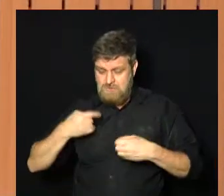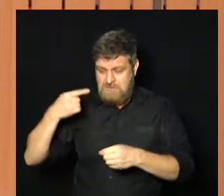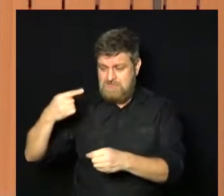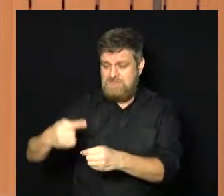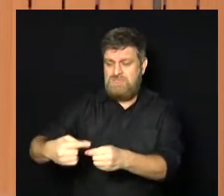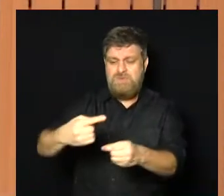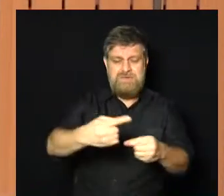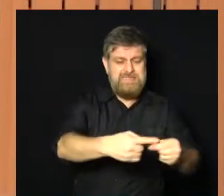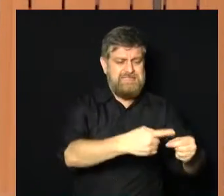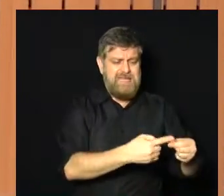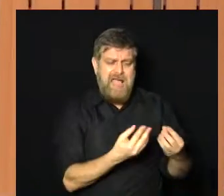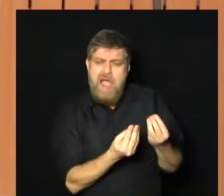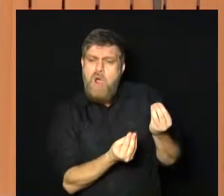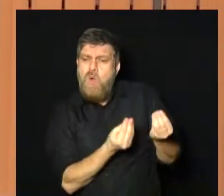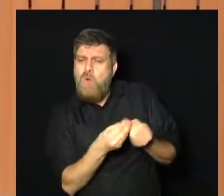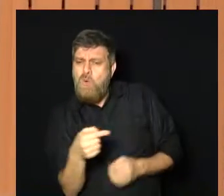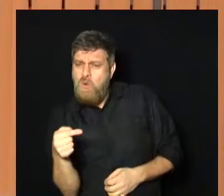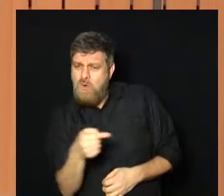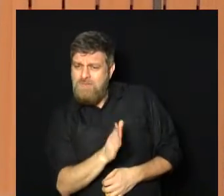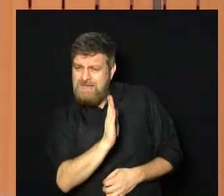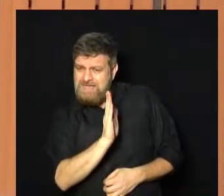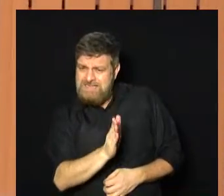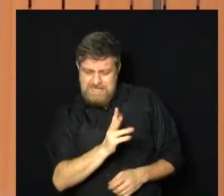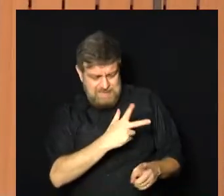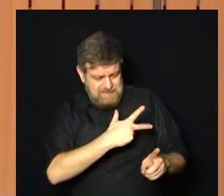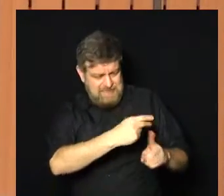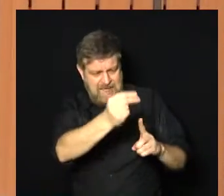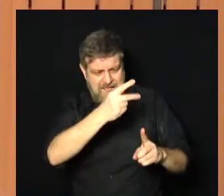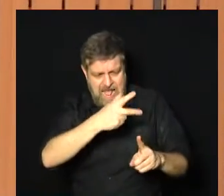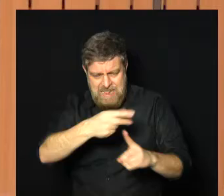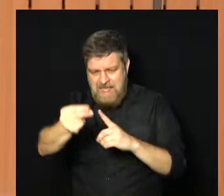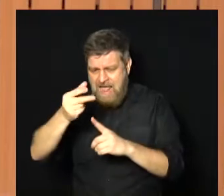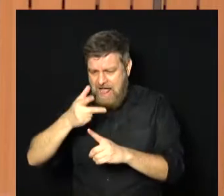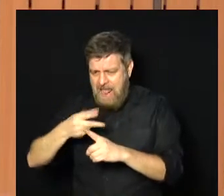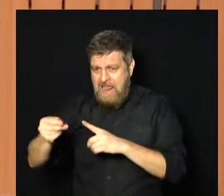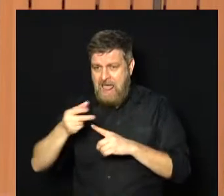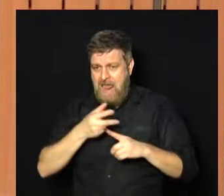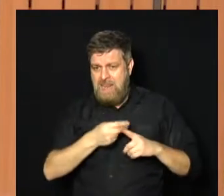municípios, né, que já estão superando essa falta,